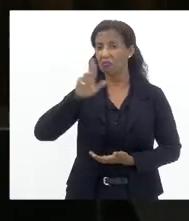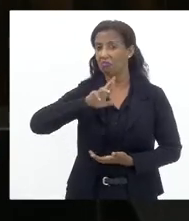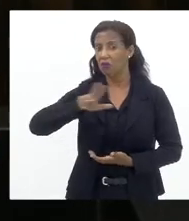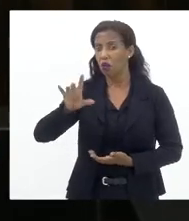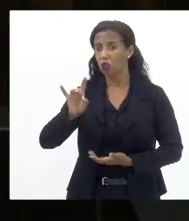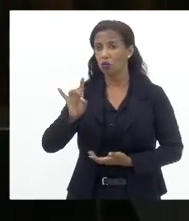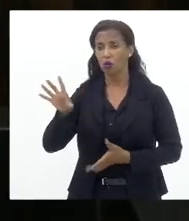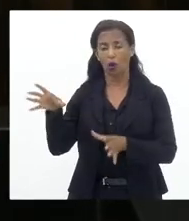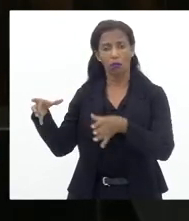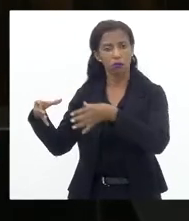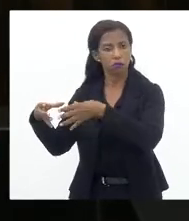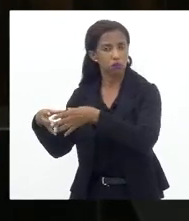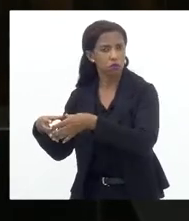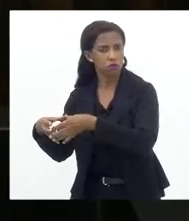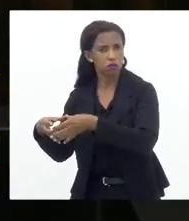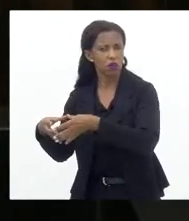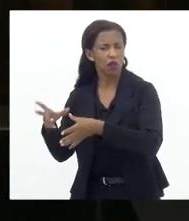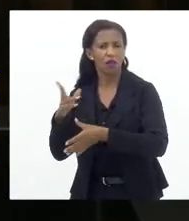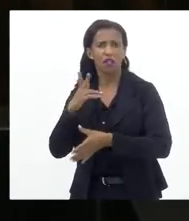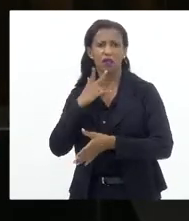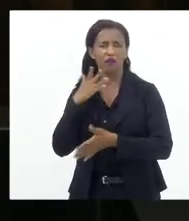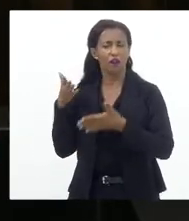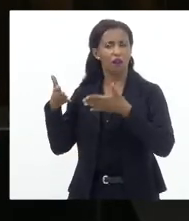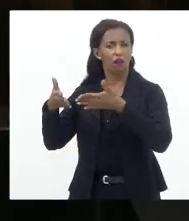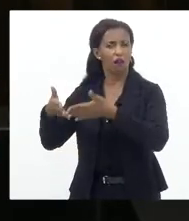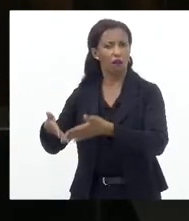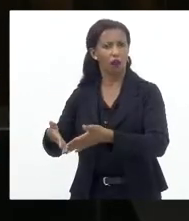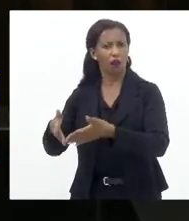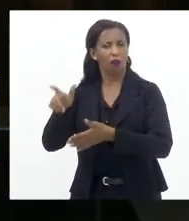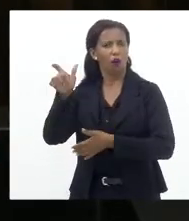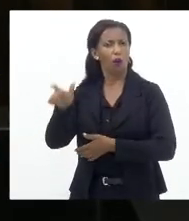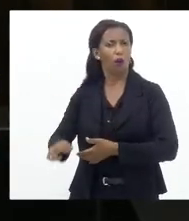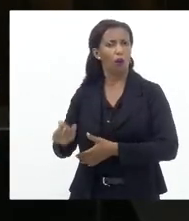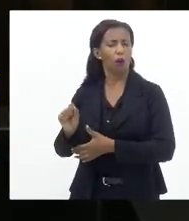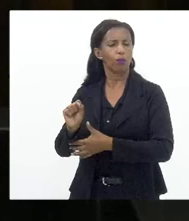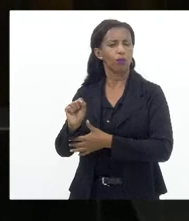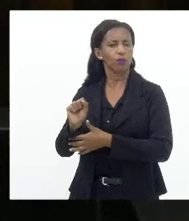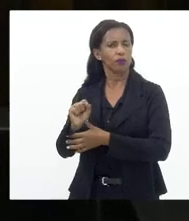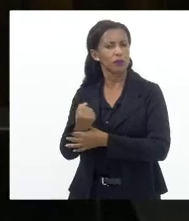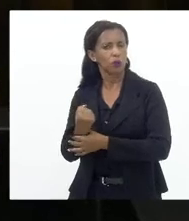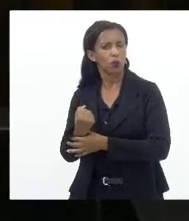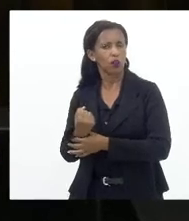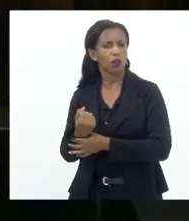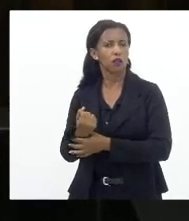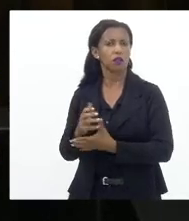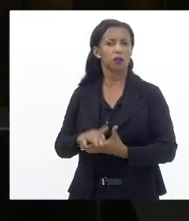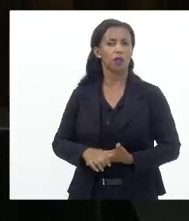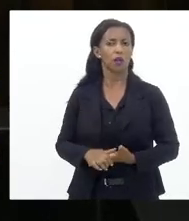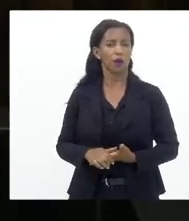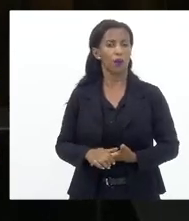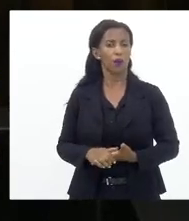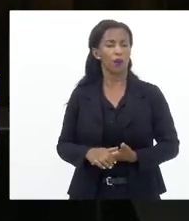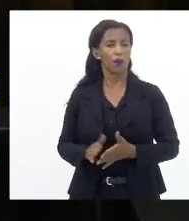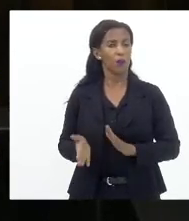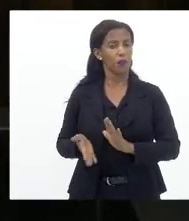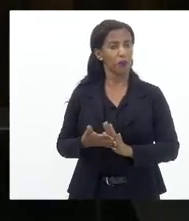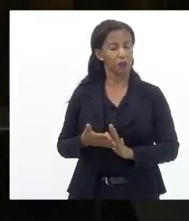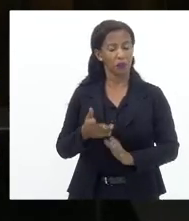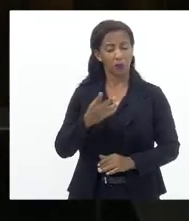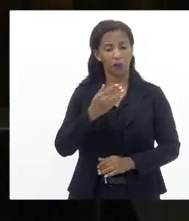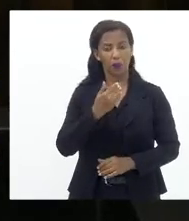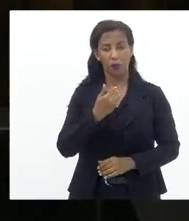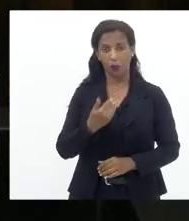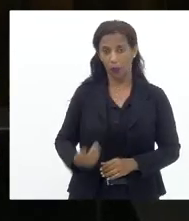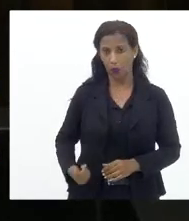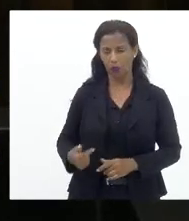aquelas o que dizem respeito à ao corpo de segurança força de segurança pública no Rio de